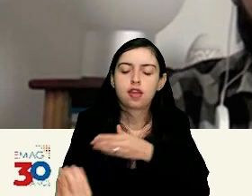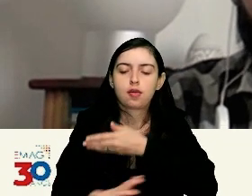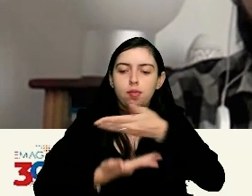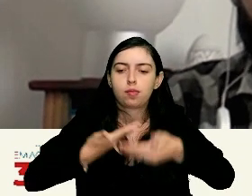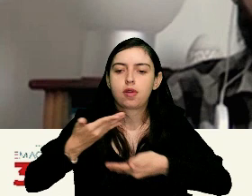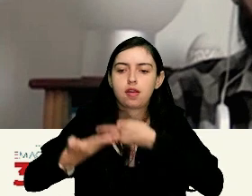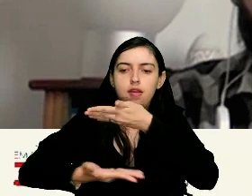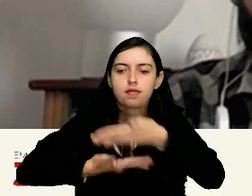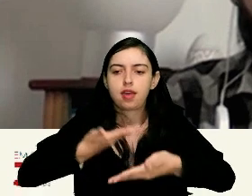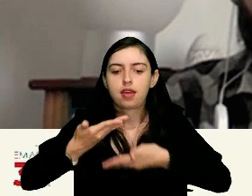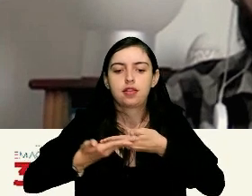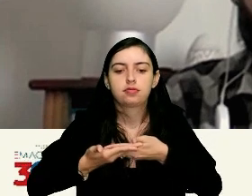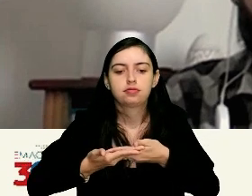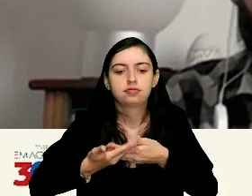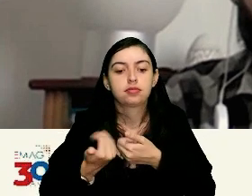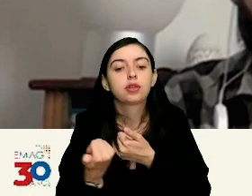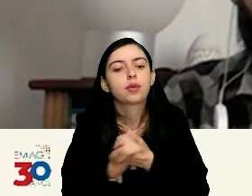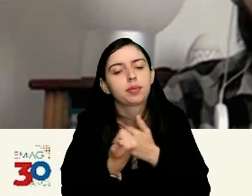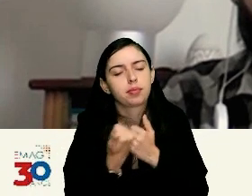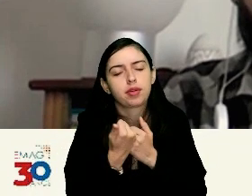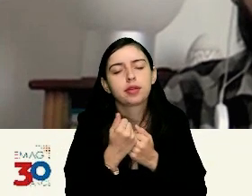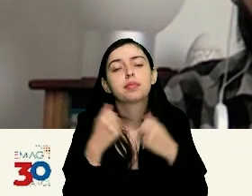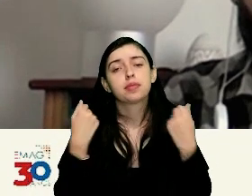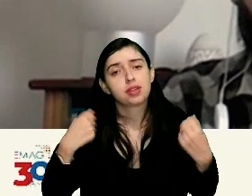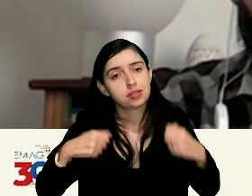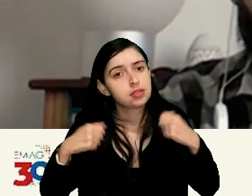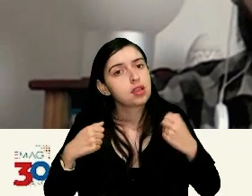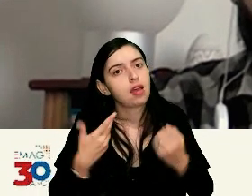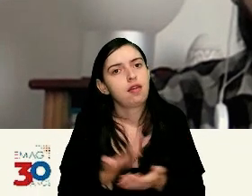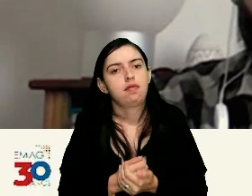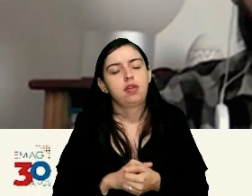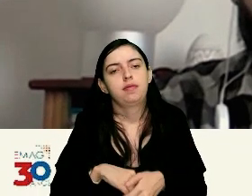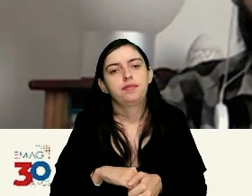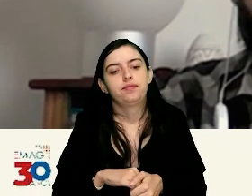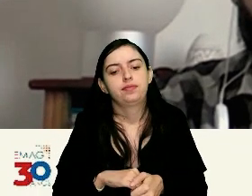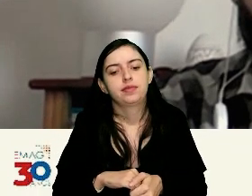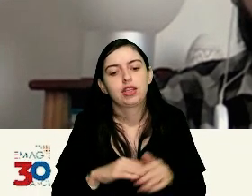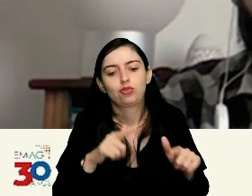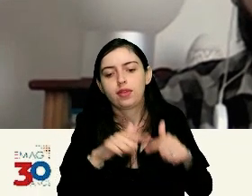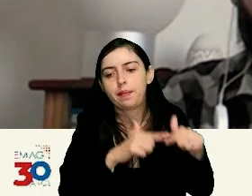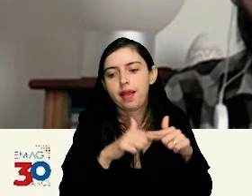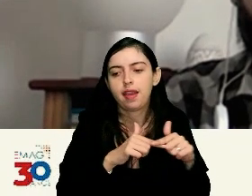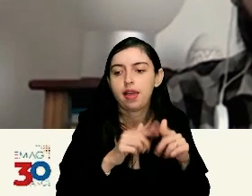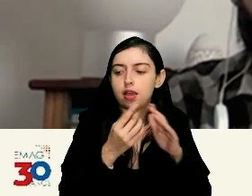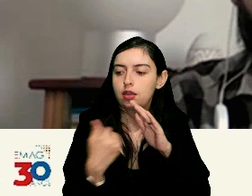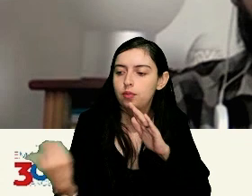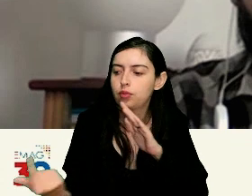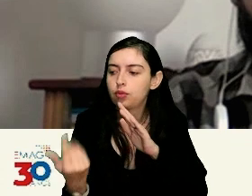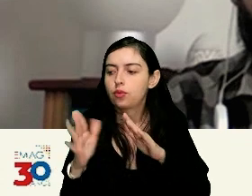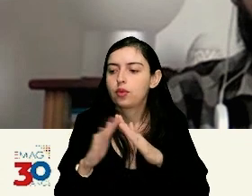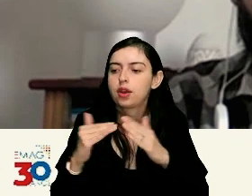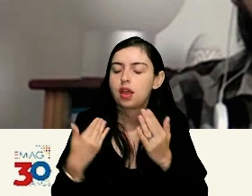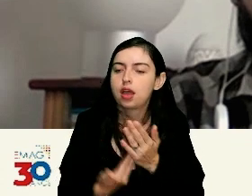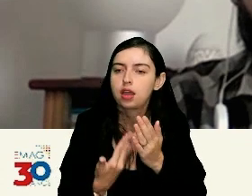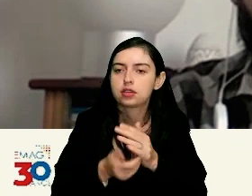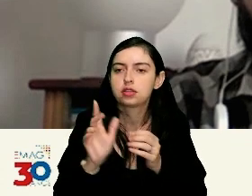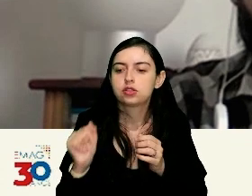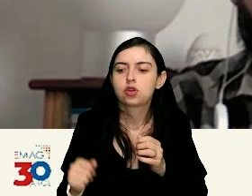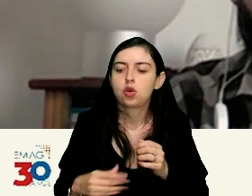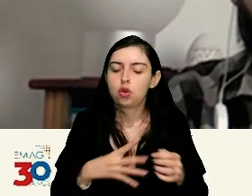tinha como, eu tinha que trabalhar com a escola dos meninos, as avós se revezavam em casa para dar esse suporte para a gente,